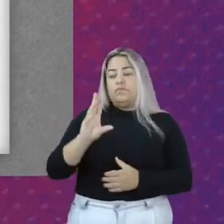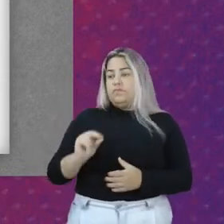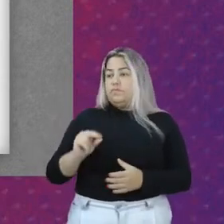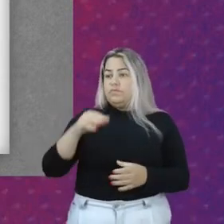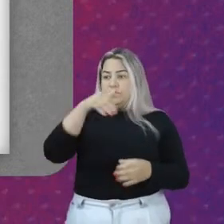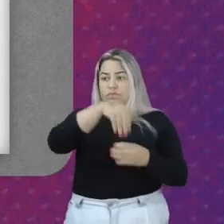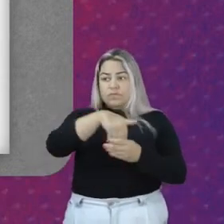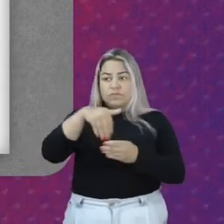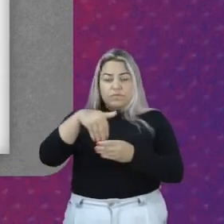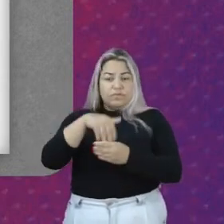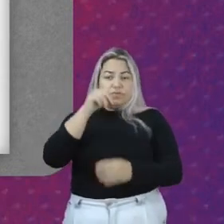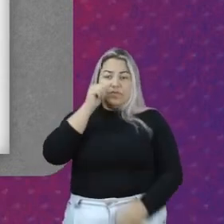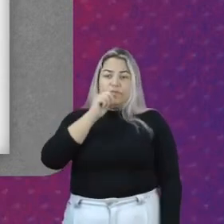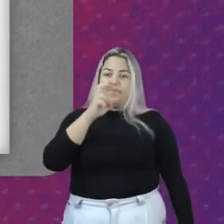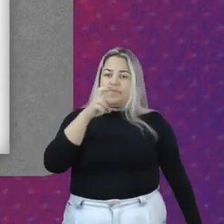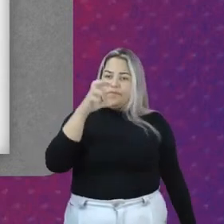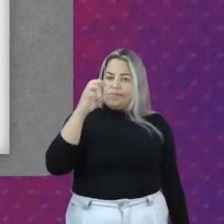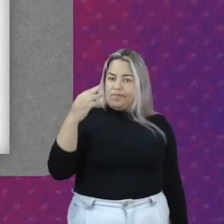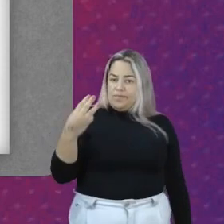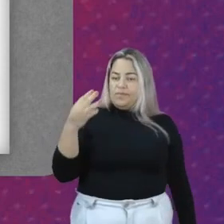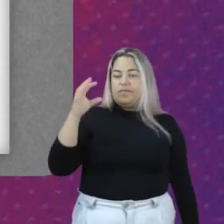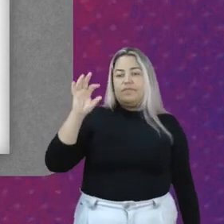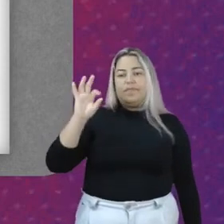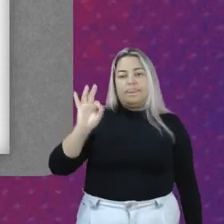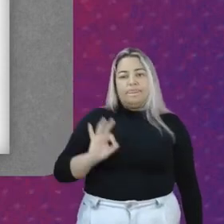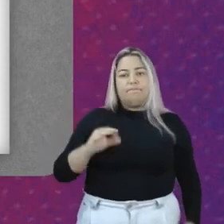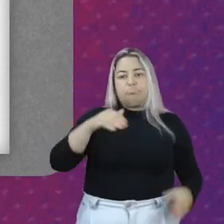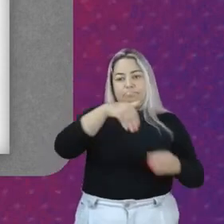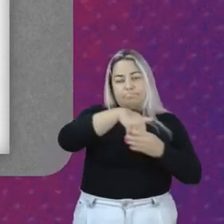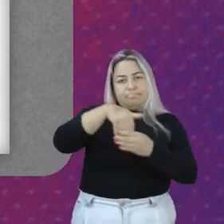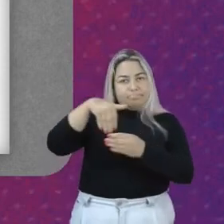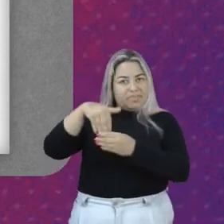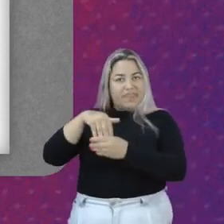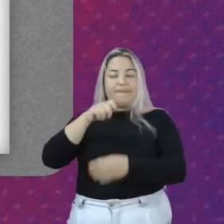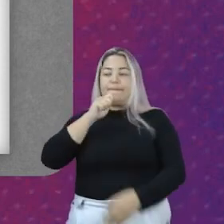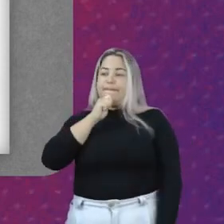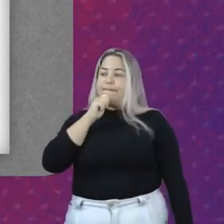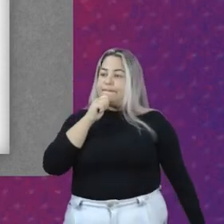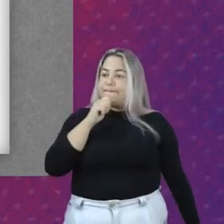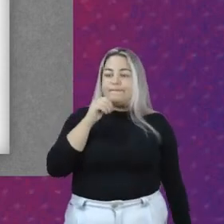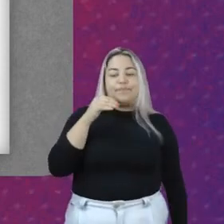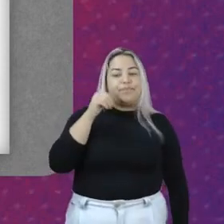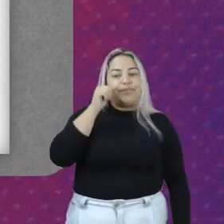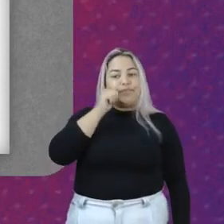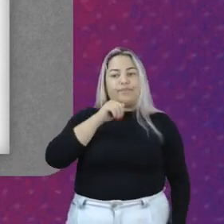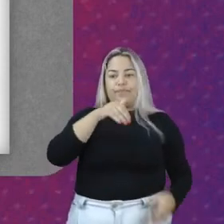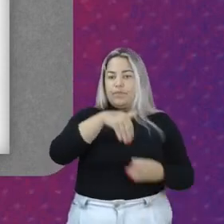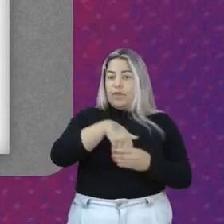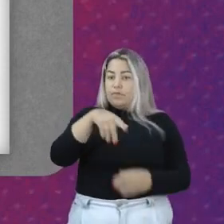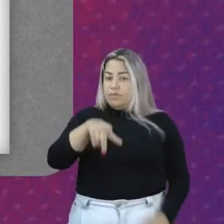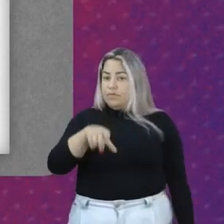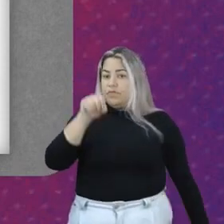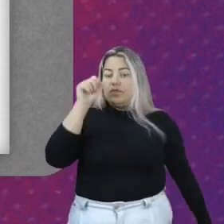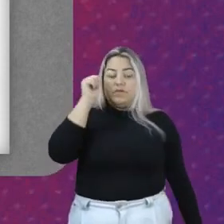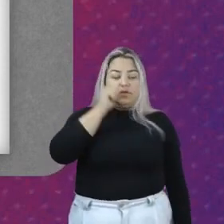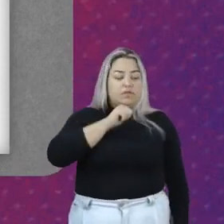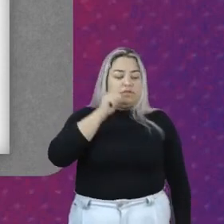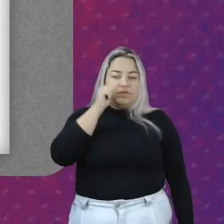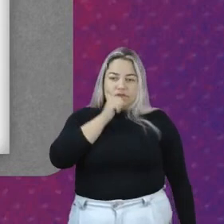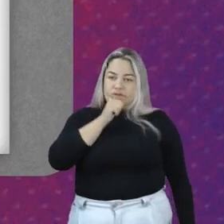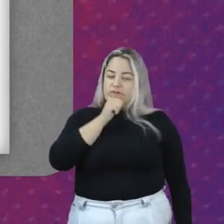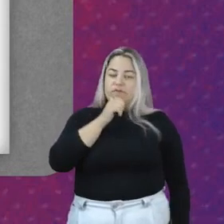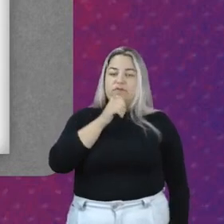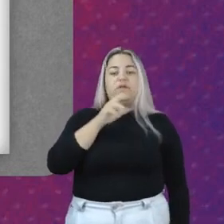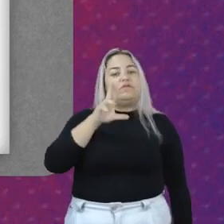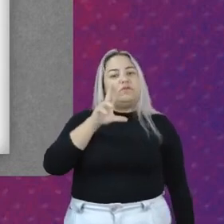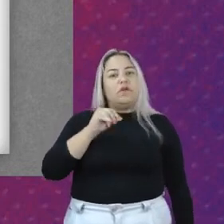em mulheres. Apesar de ser 53% do eleitorado, a gente não vota ainda em mulheres, a gente não elege tantas mulheres, né? A gente